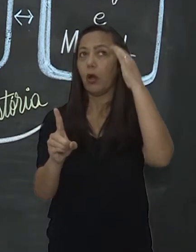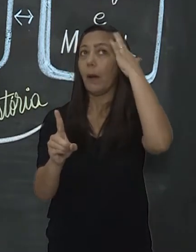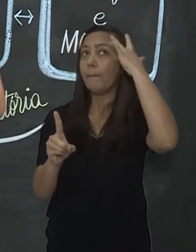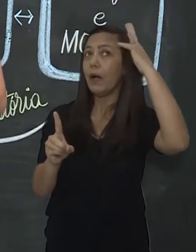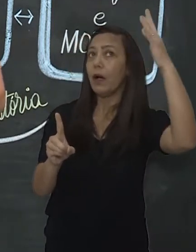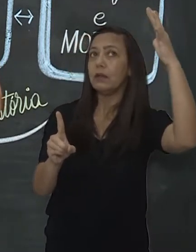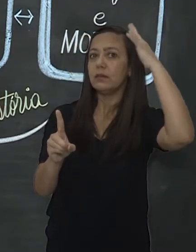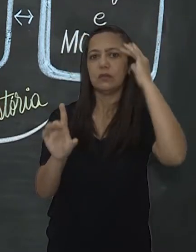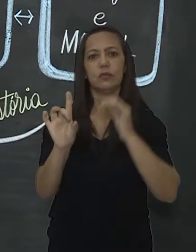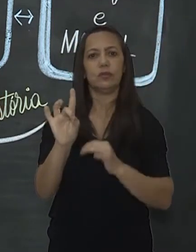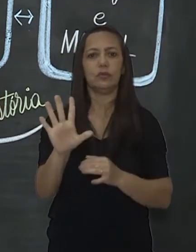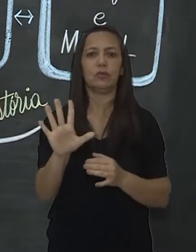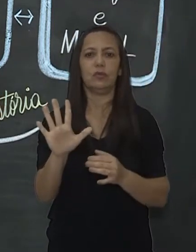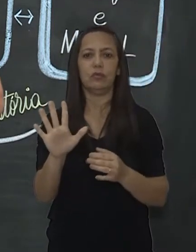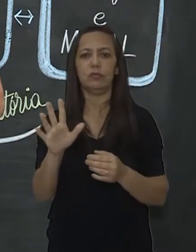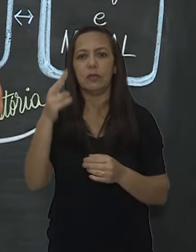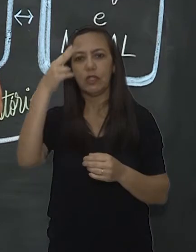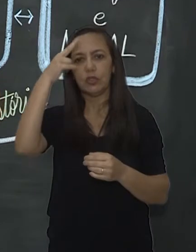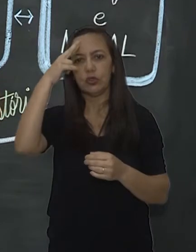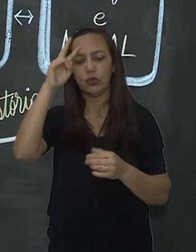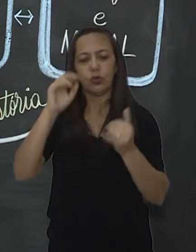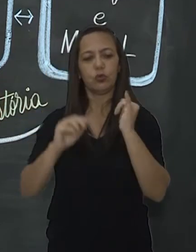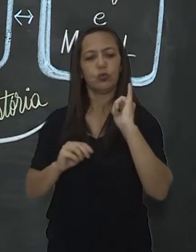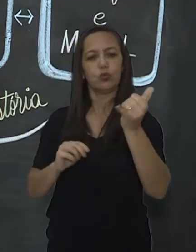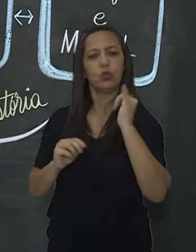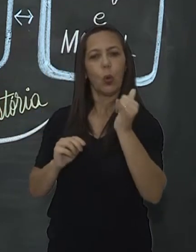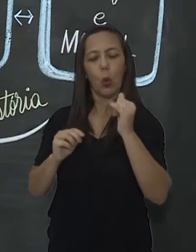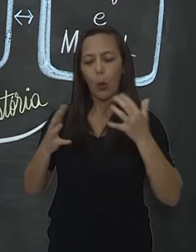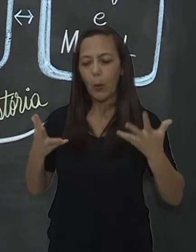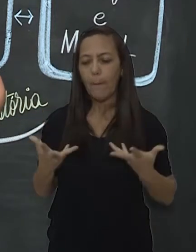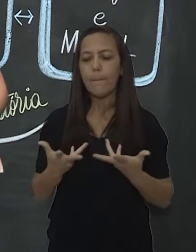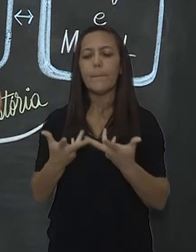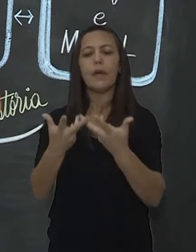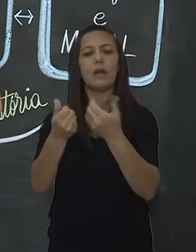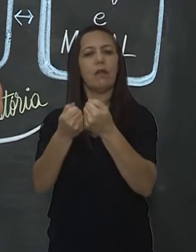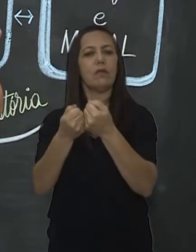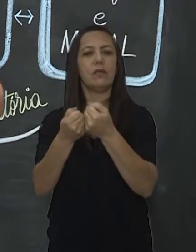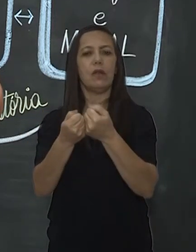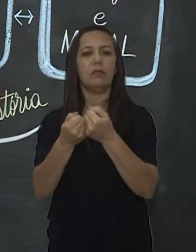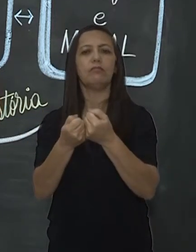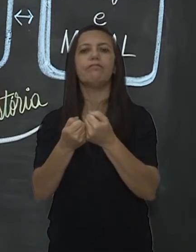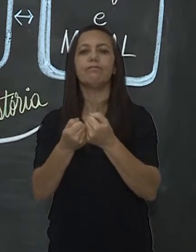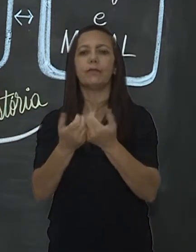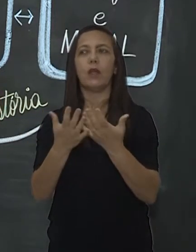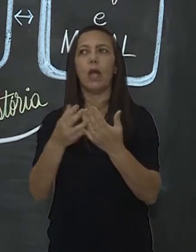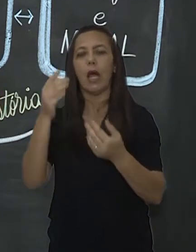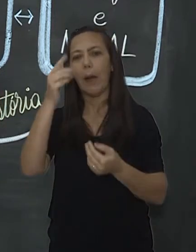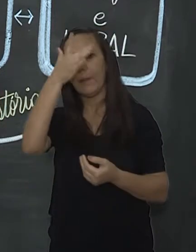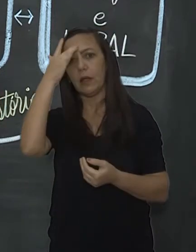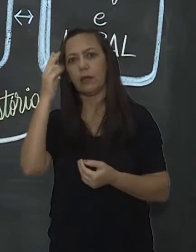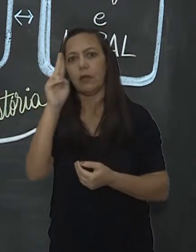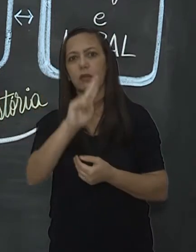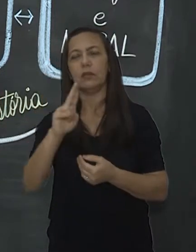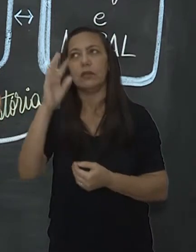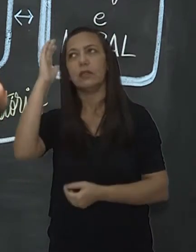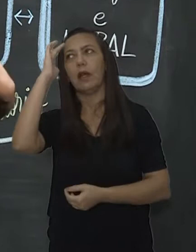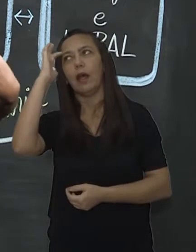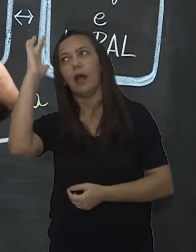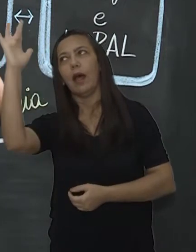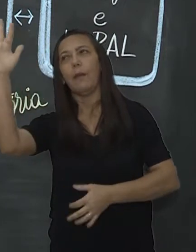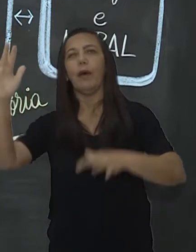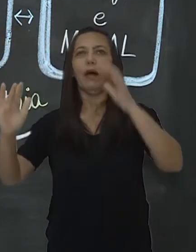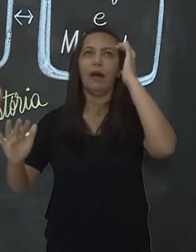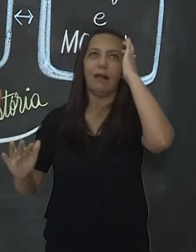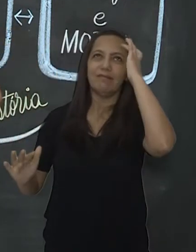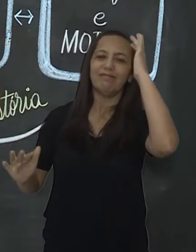olhos captam. As histórias dos contos maravilhosos, dos contos fantásticos, extravasam os limites da realidade e